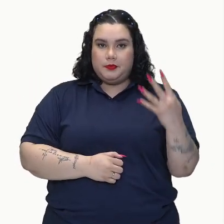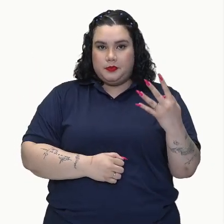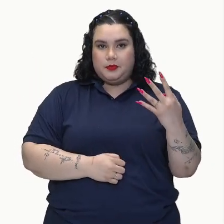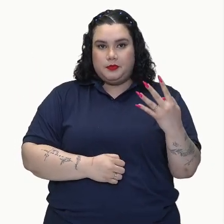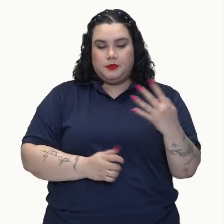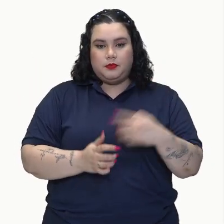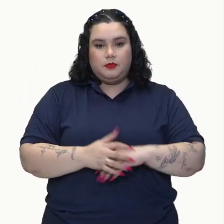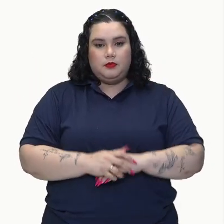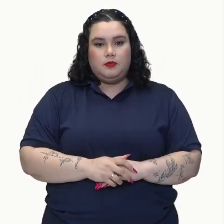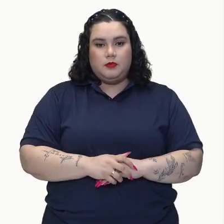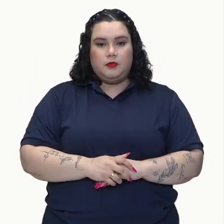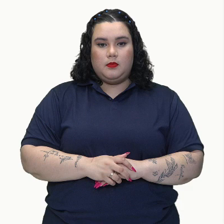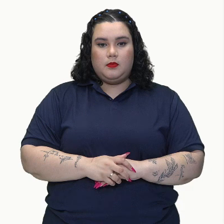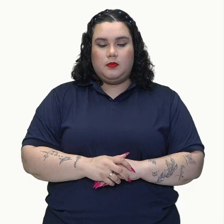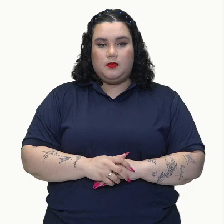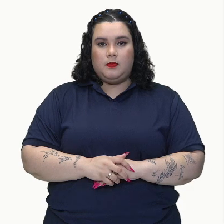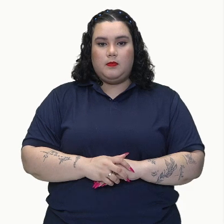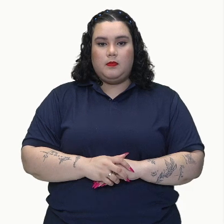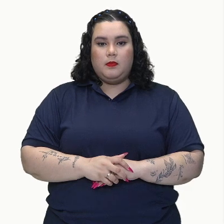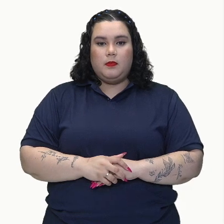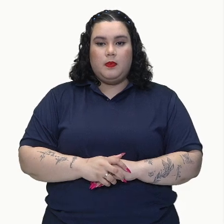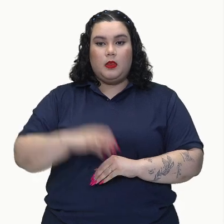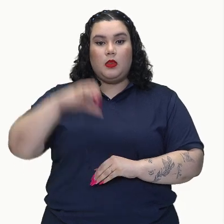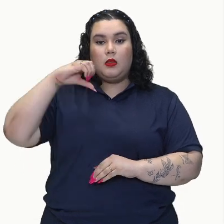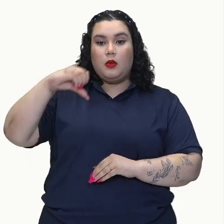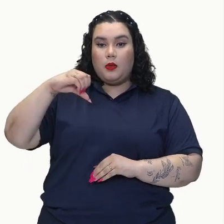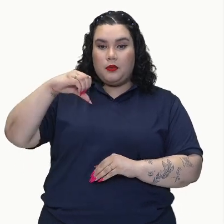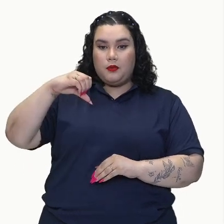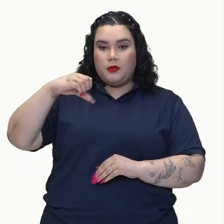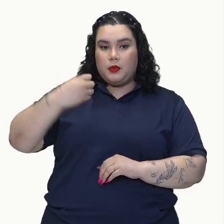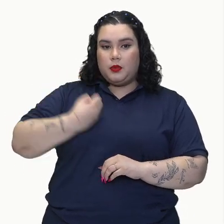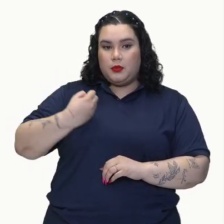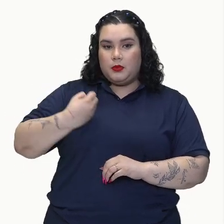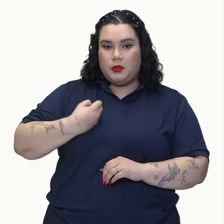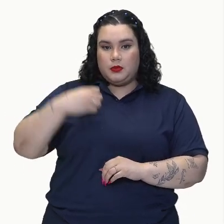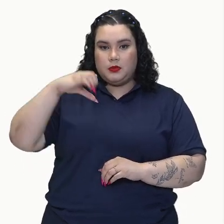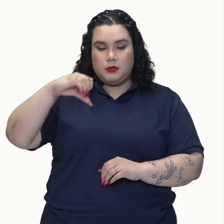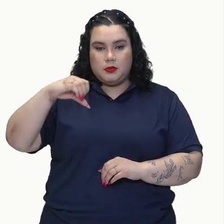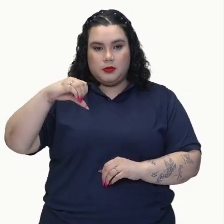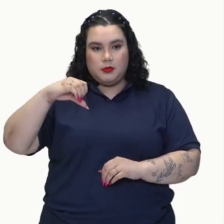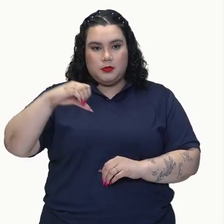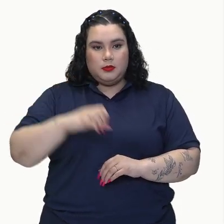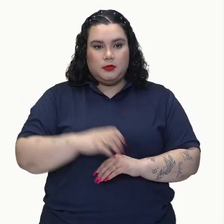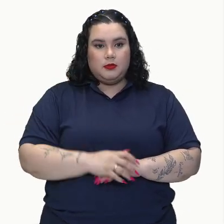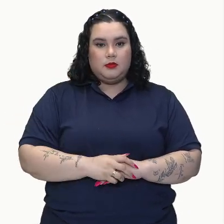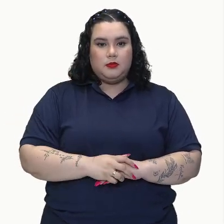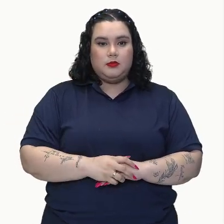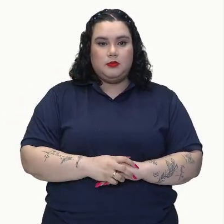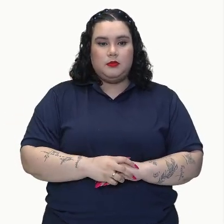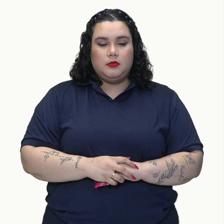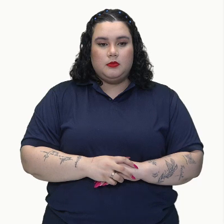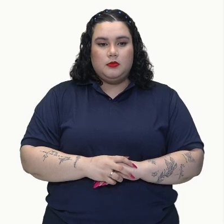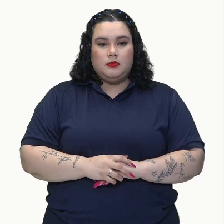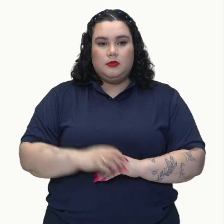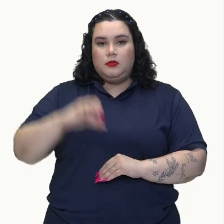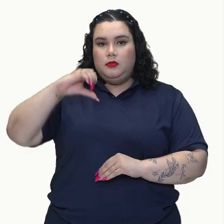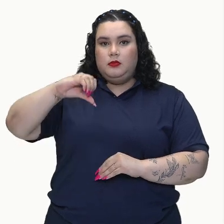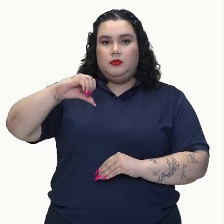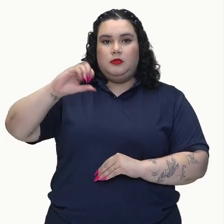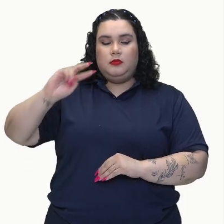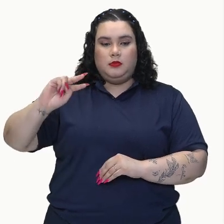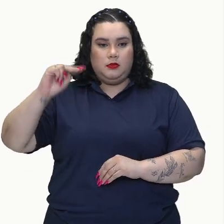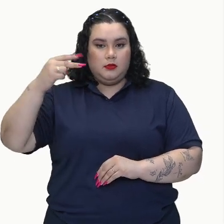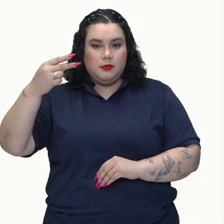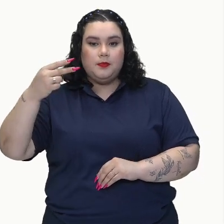64. Ainda não é o 8. 9. Vou colocar bem aqui no cantinho. 9 ao quadrado